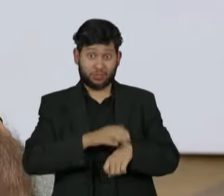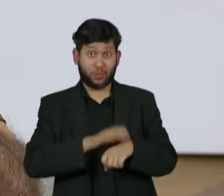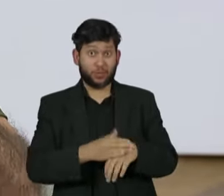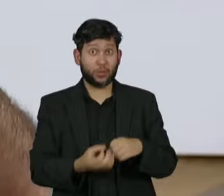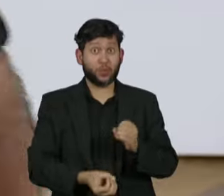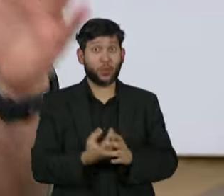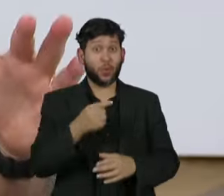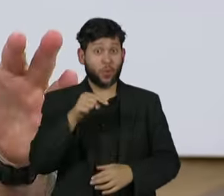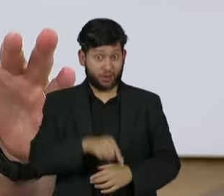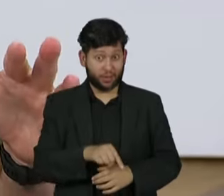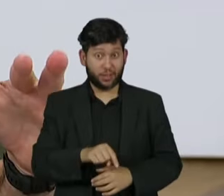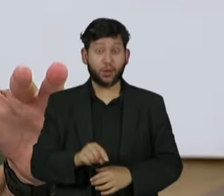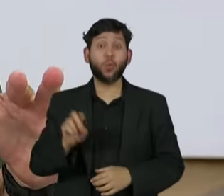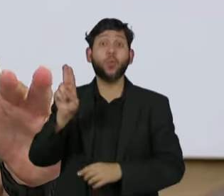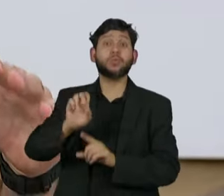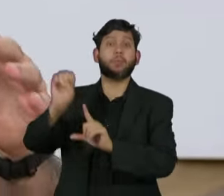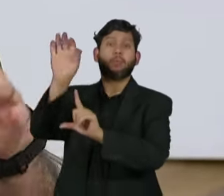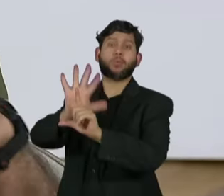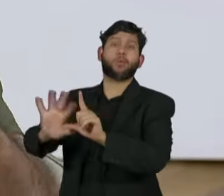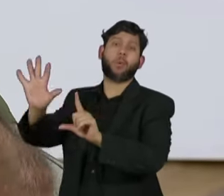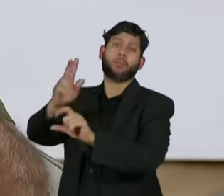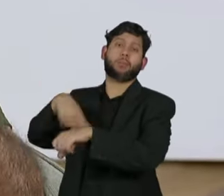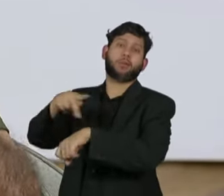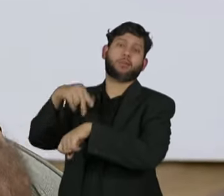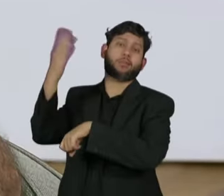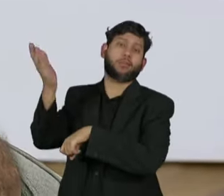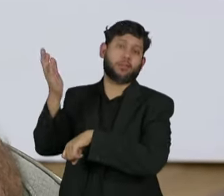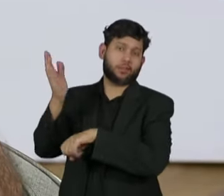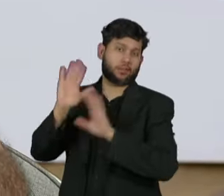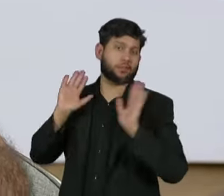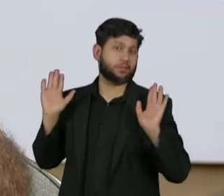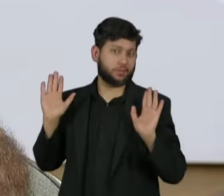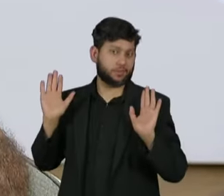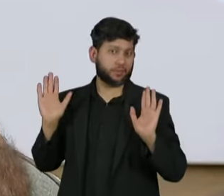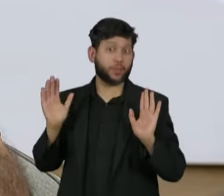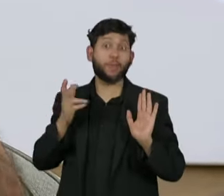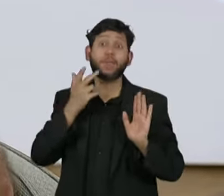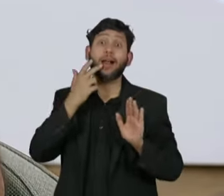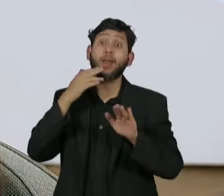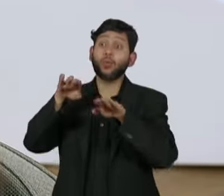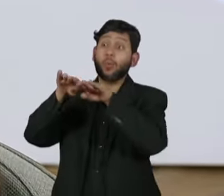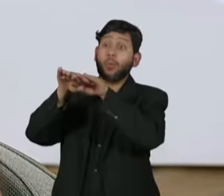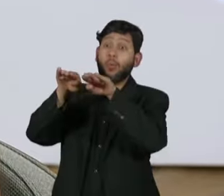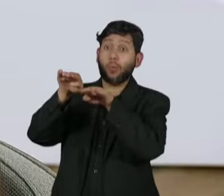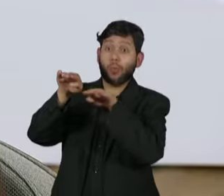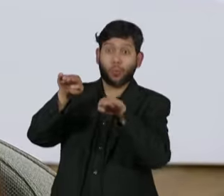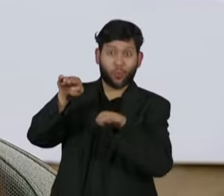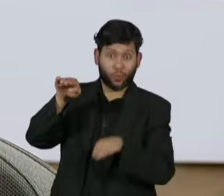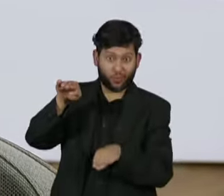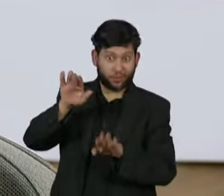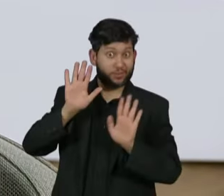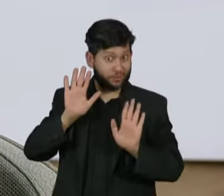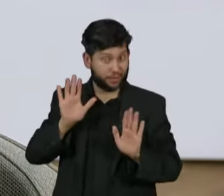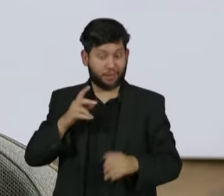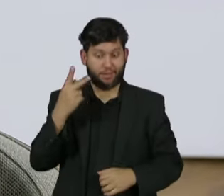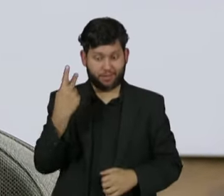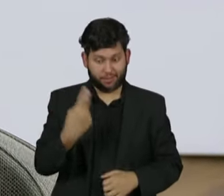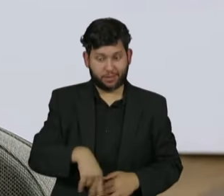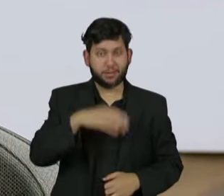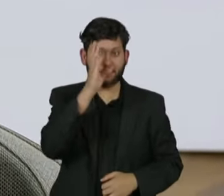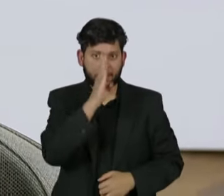provavelmente usa plataformas que são globais não é então nós estamos falando em que nível a gente fazer coisas aqui no Brasil com